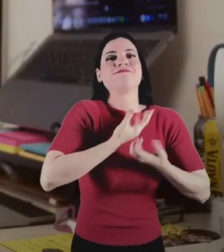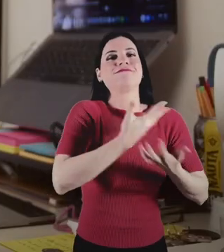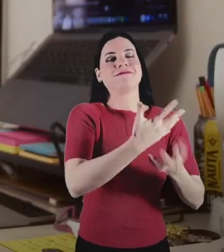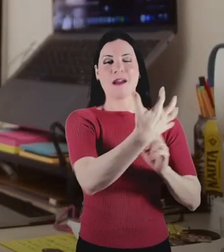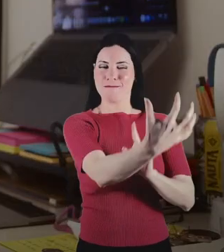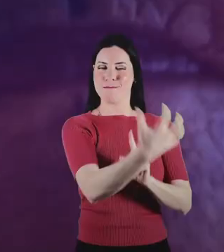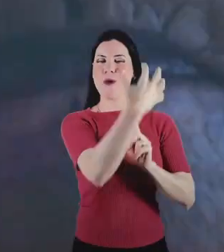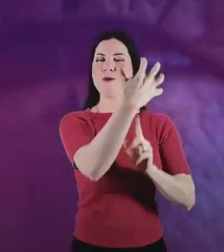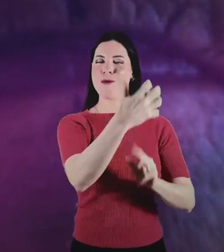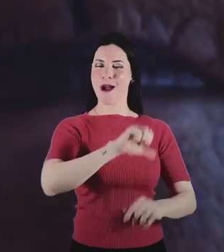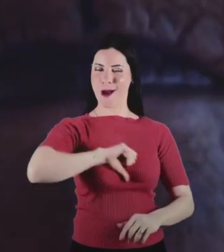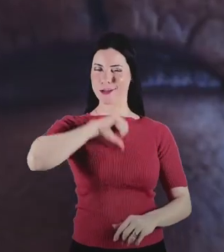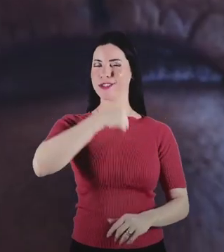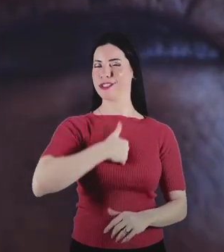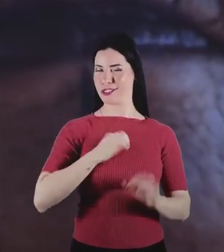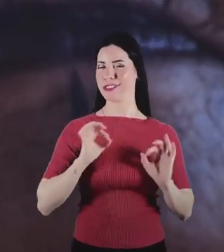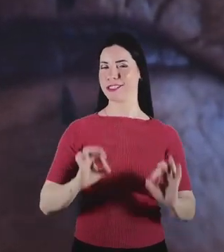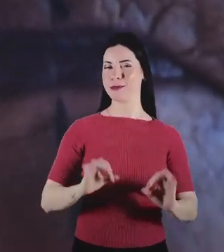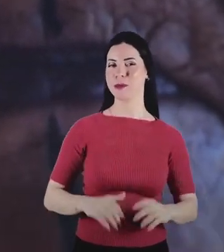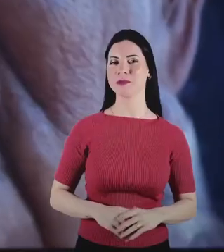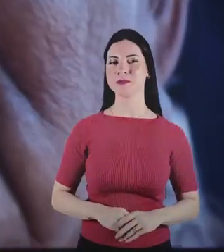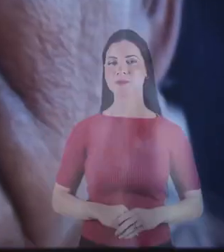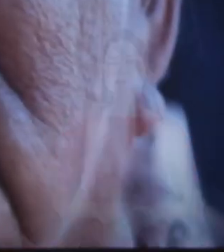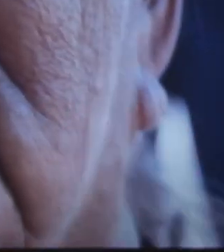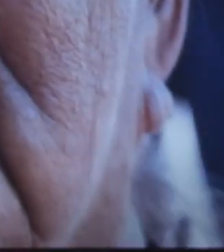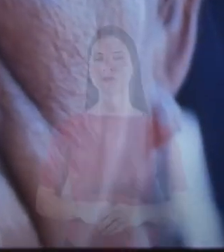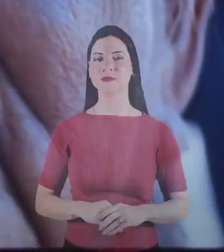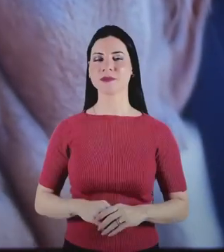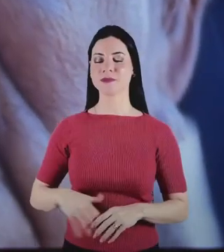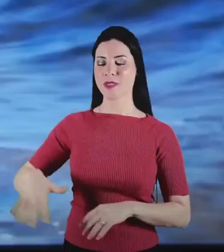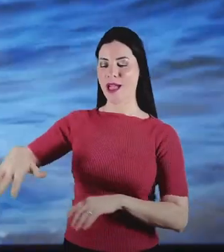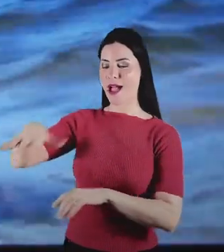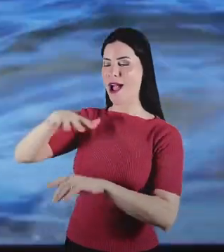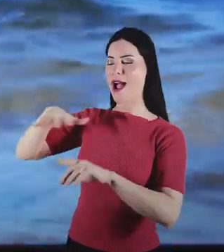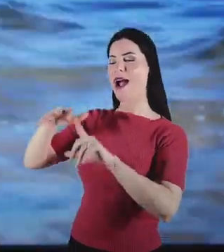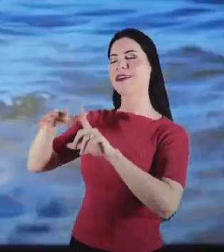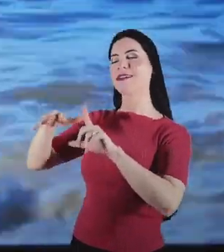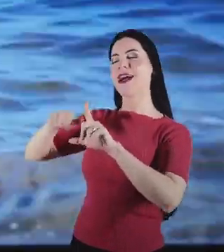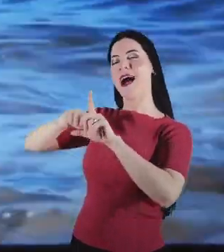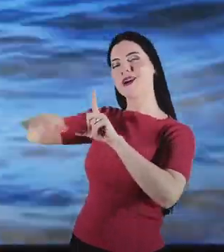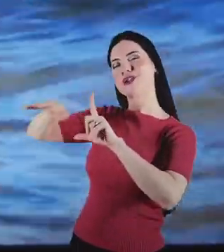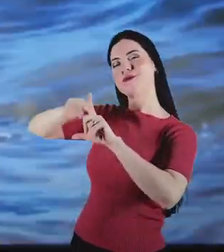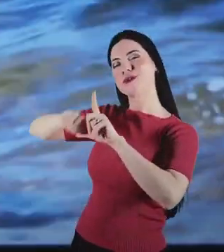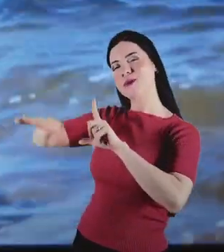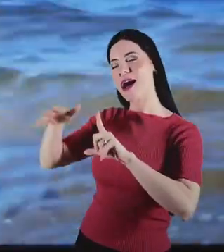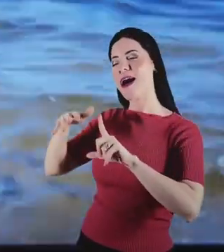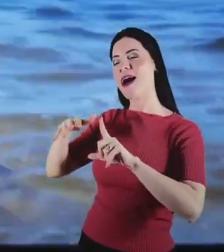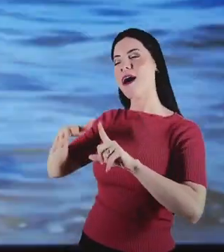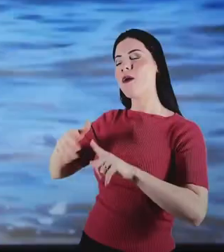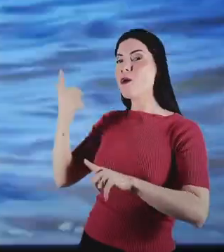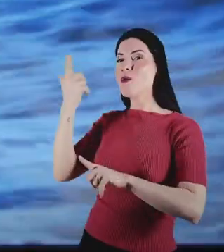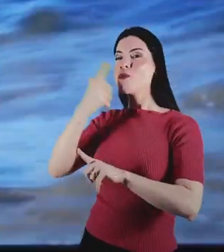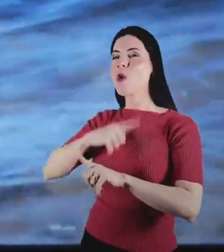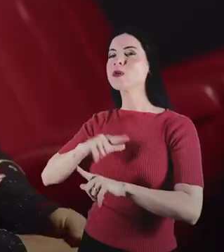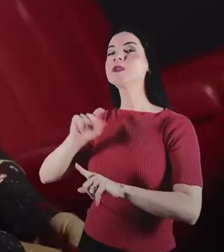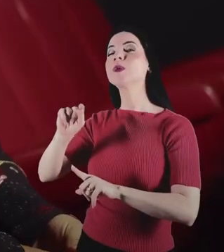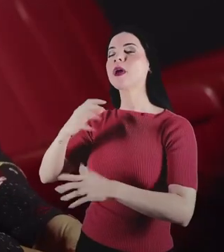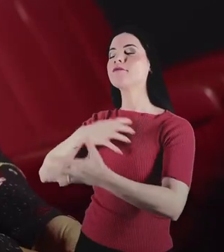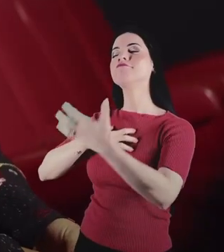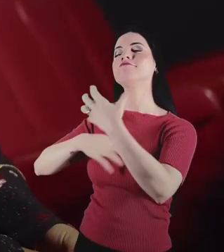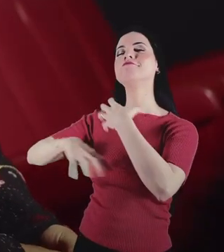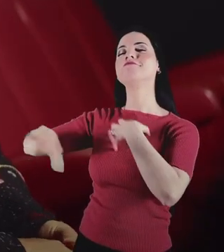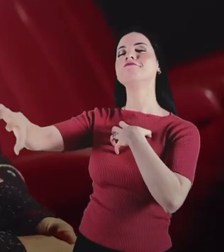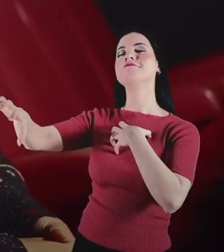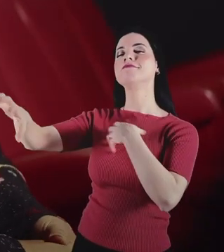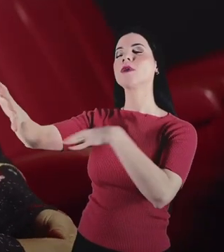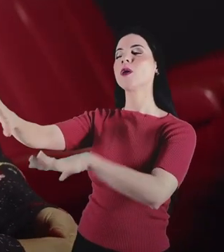de autoestima. Falar sobre o que eu faço no audiovisual tem muito de levar realmente esse